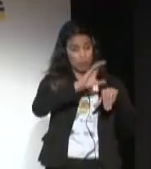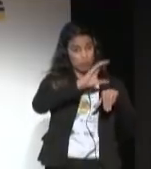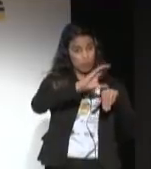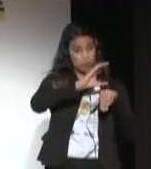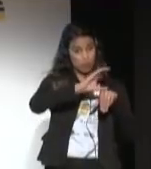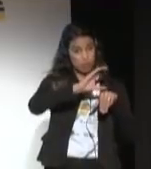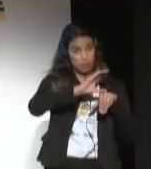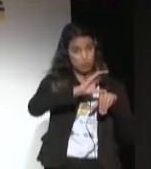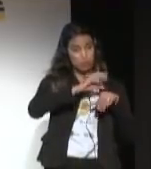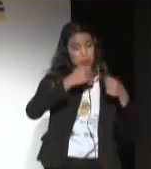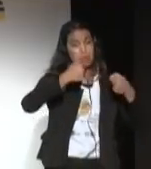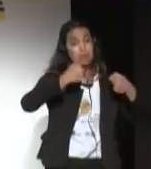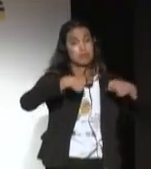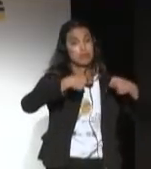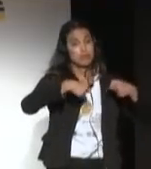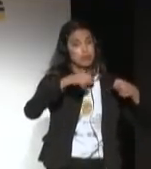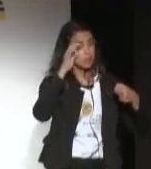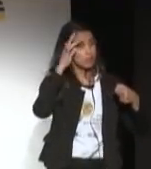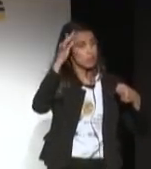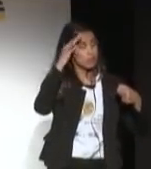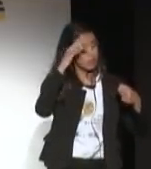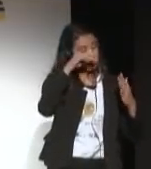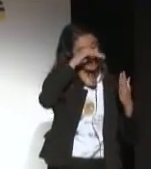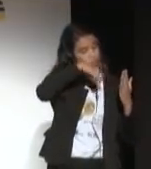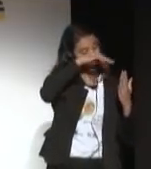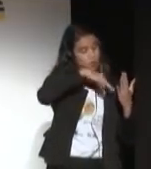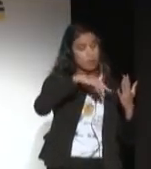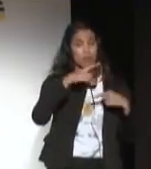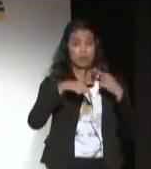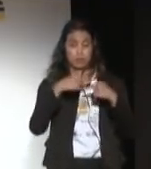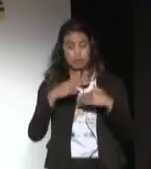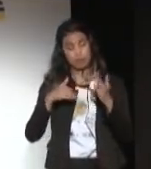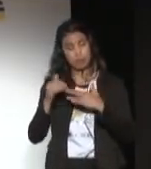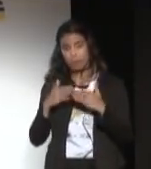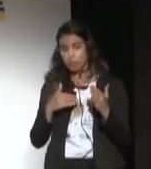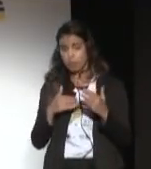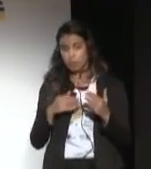a mesma coisa é necessária para os professores em sala de aula.